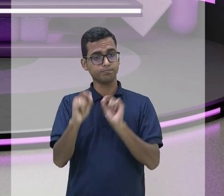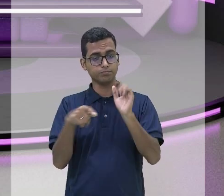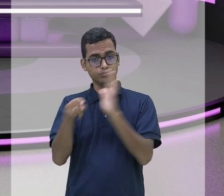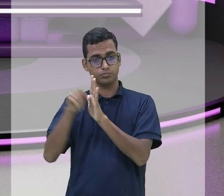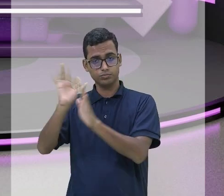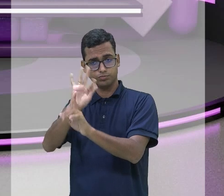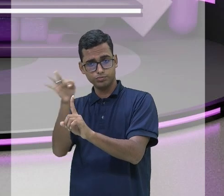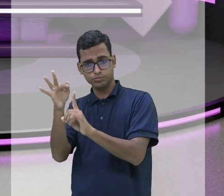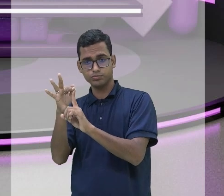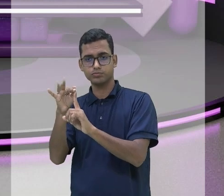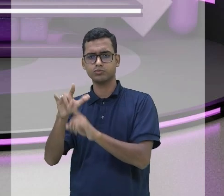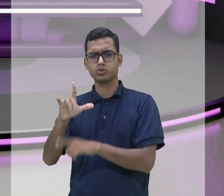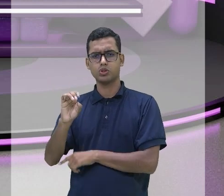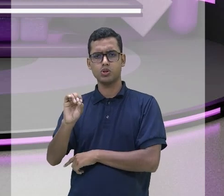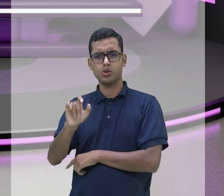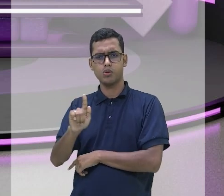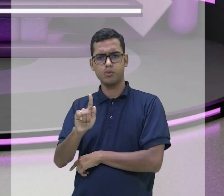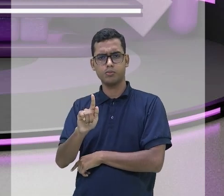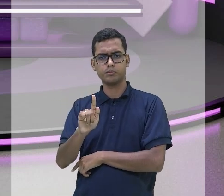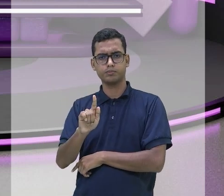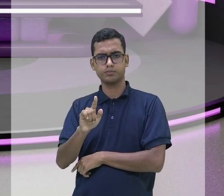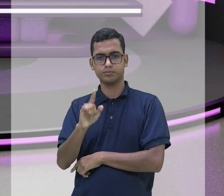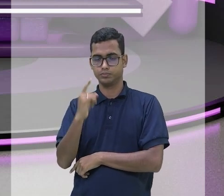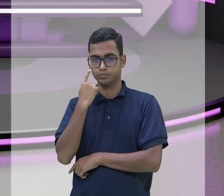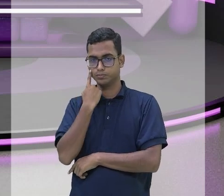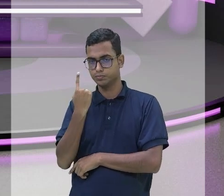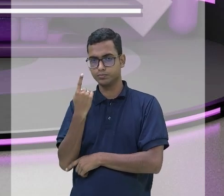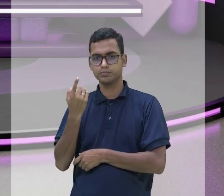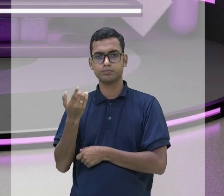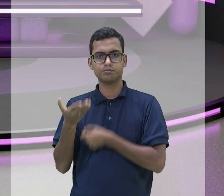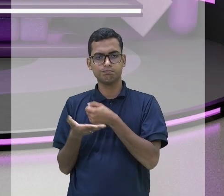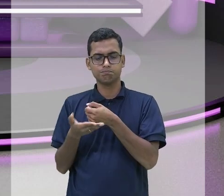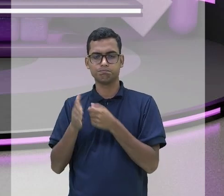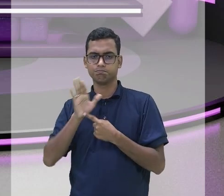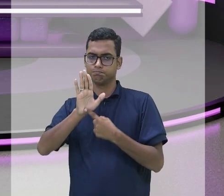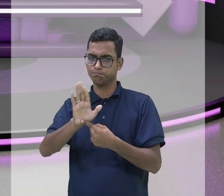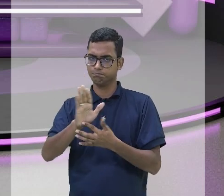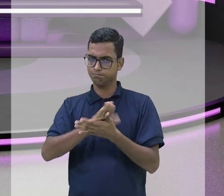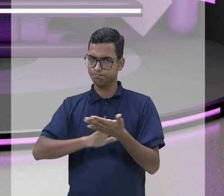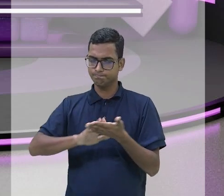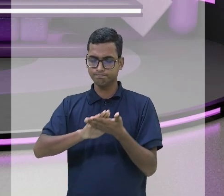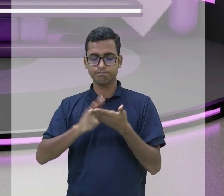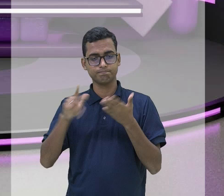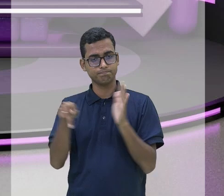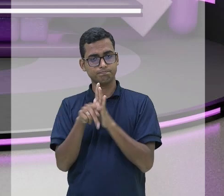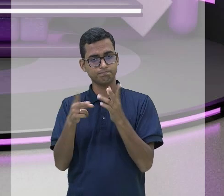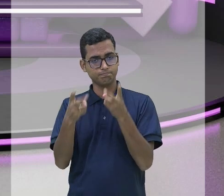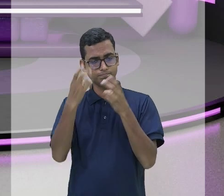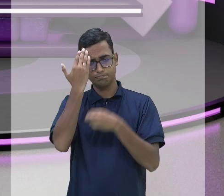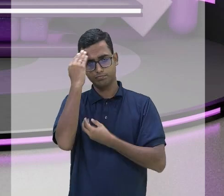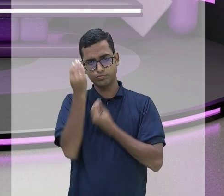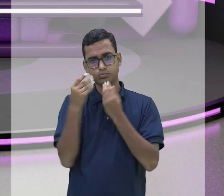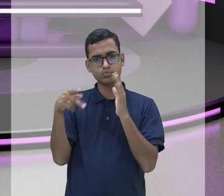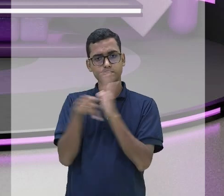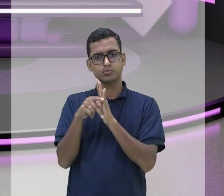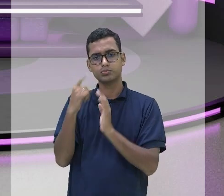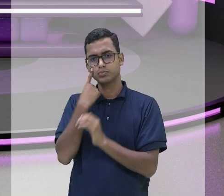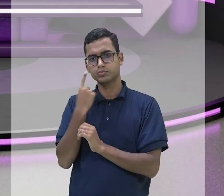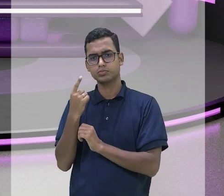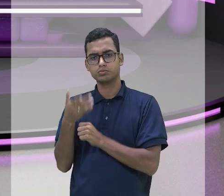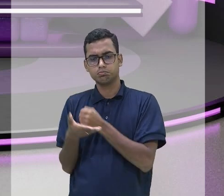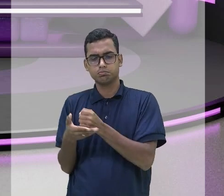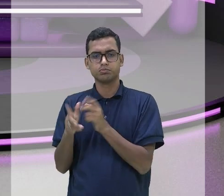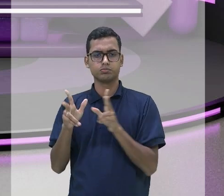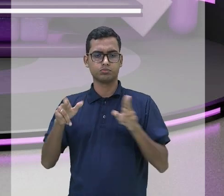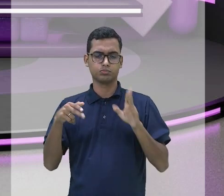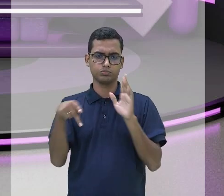função logarítmica onde não está aparecendo a base ali, a gente convenciona que aquela base é igual a 10, ok? E a